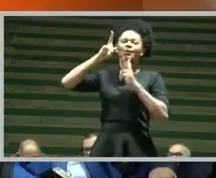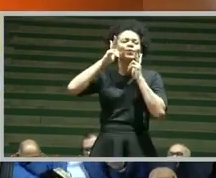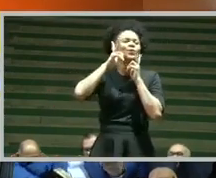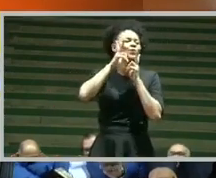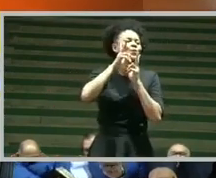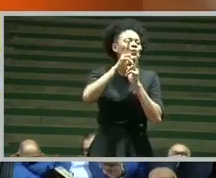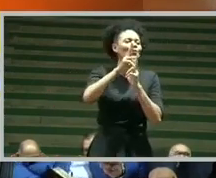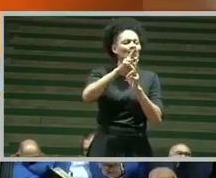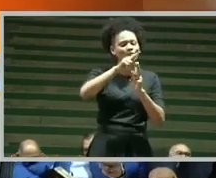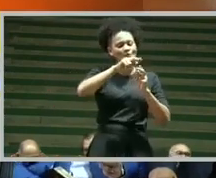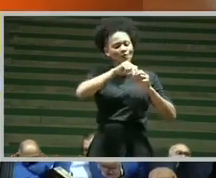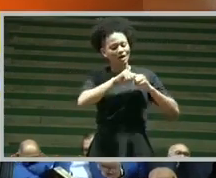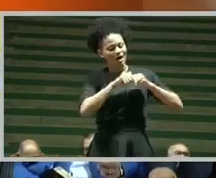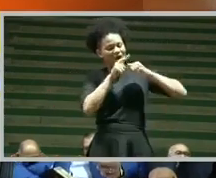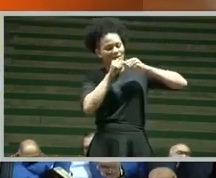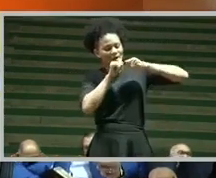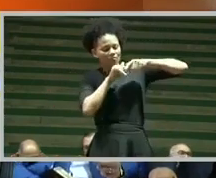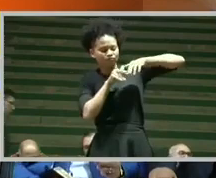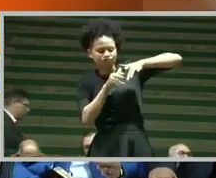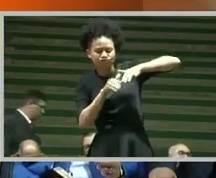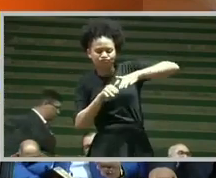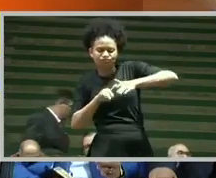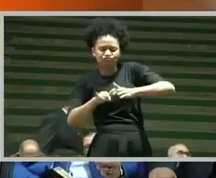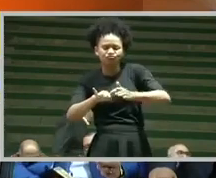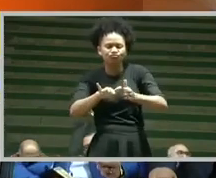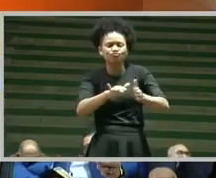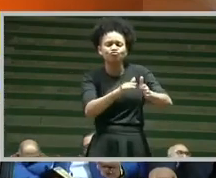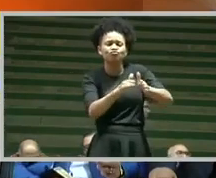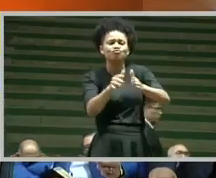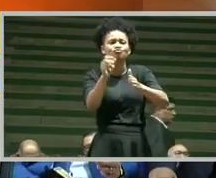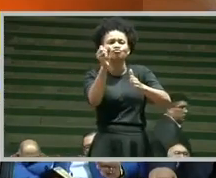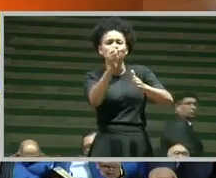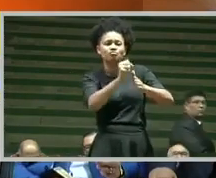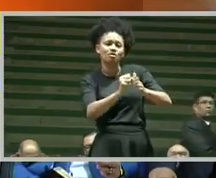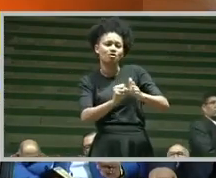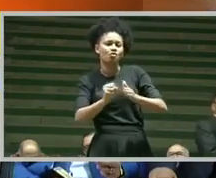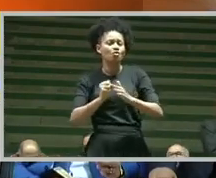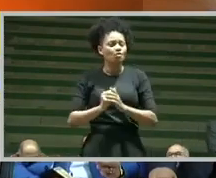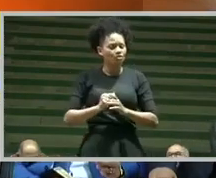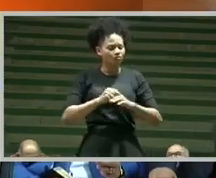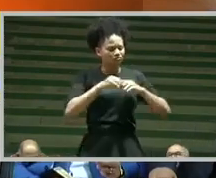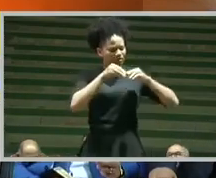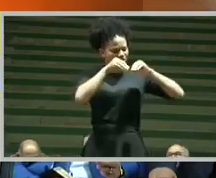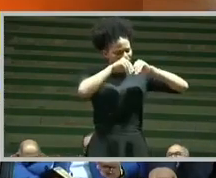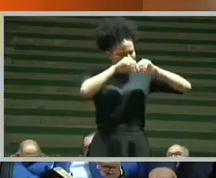correntes do sul. Os que semeiam em lágrimas